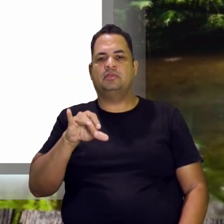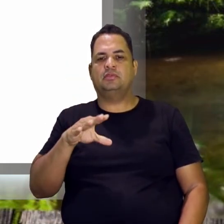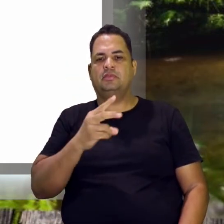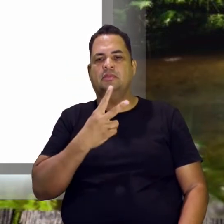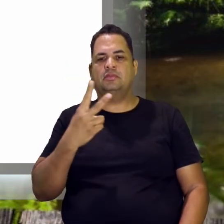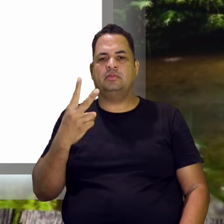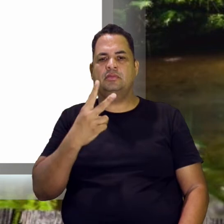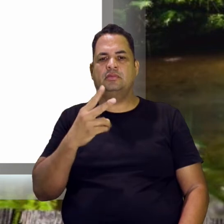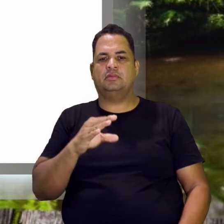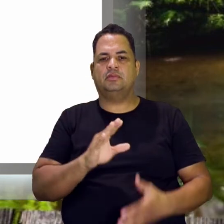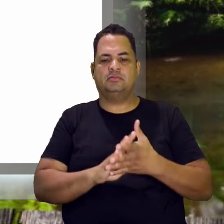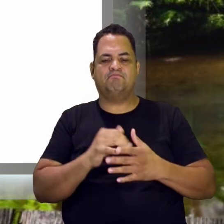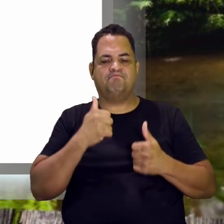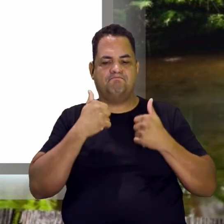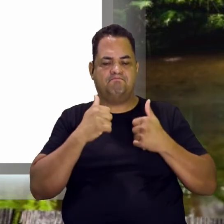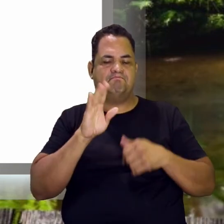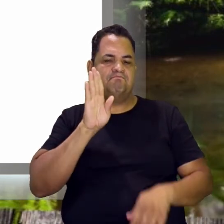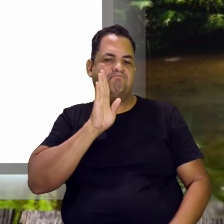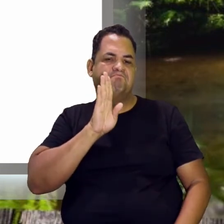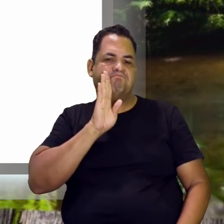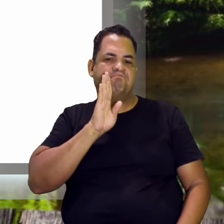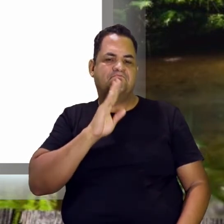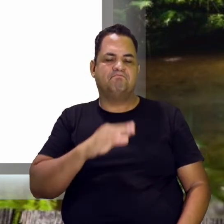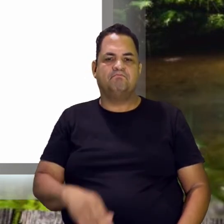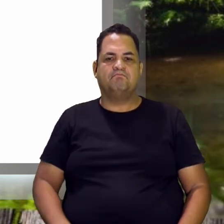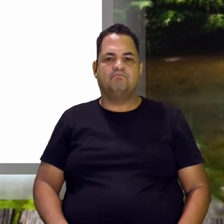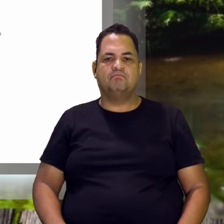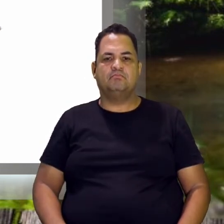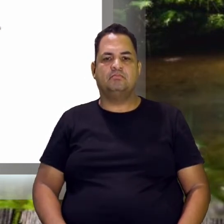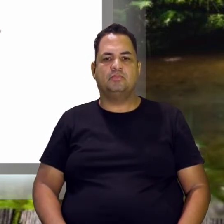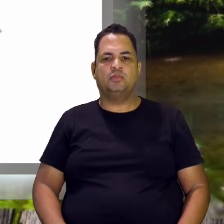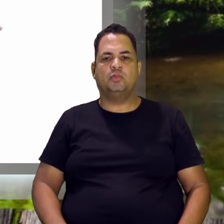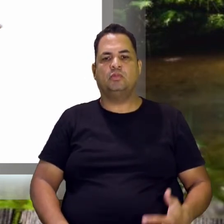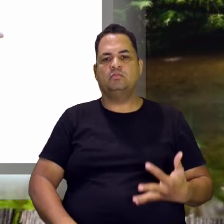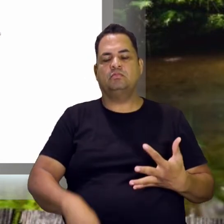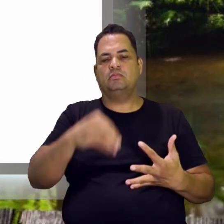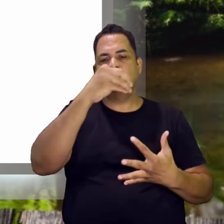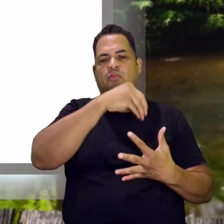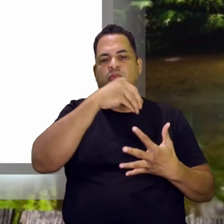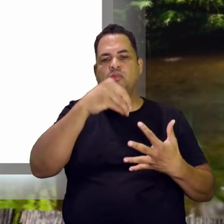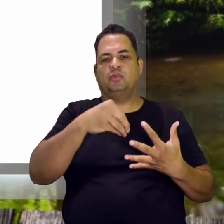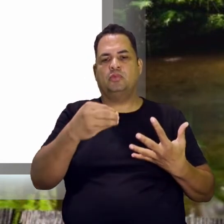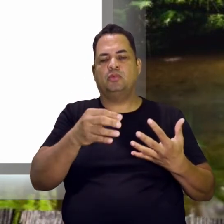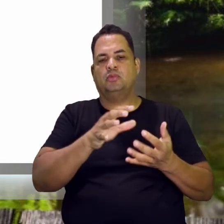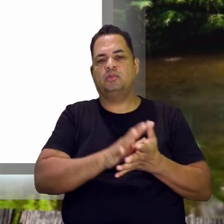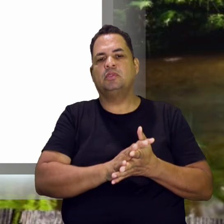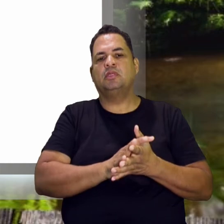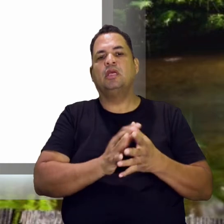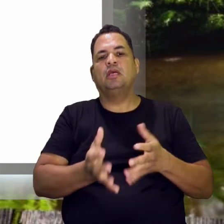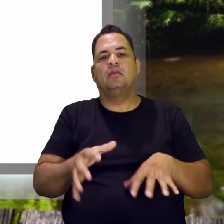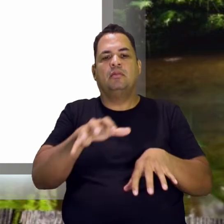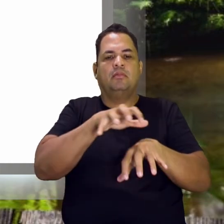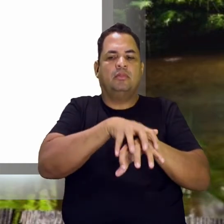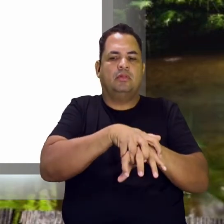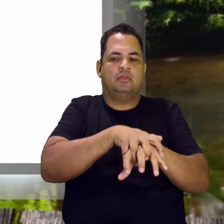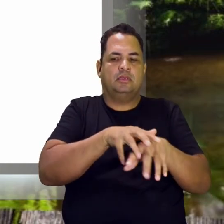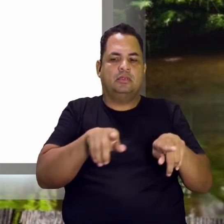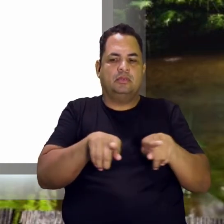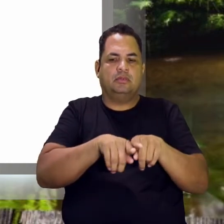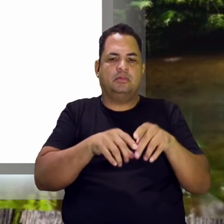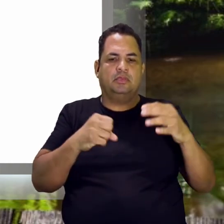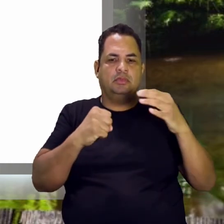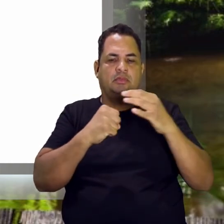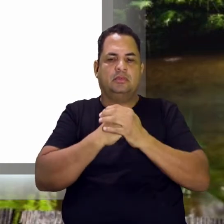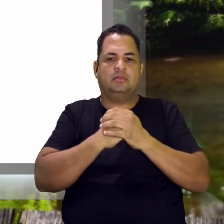paródias super tops a respeito do reino Monera e do reino protista. Então vocês vão